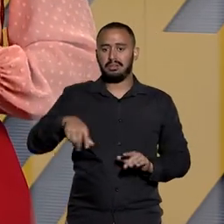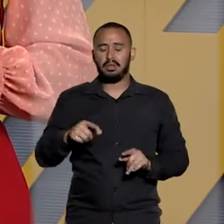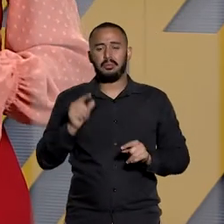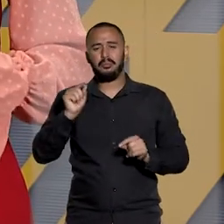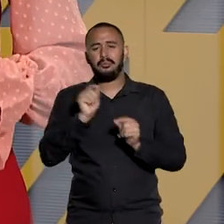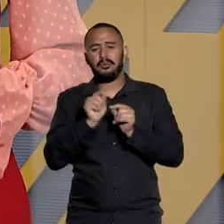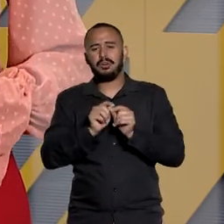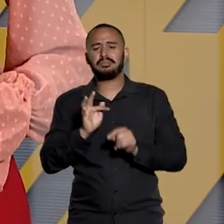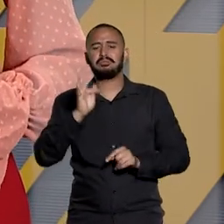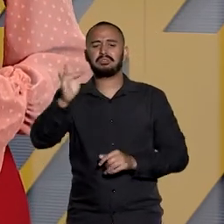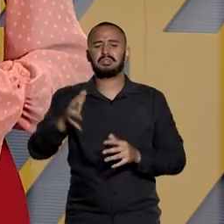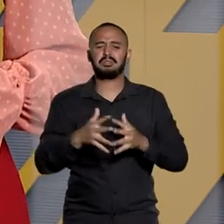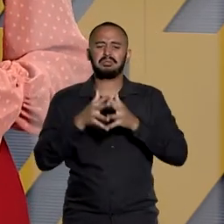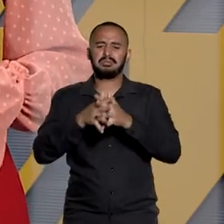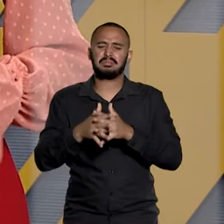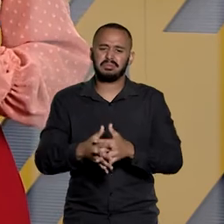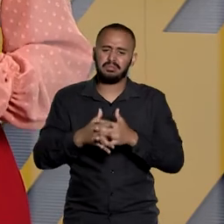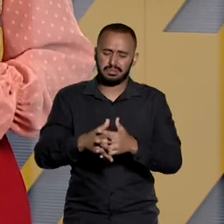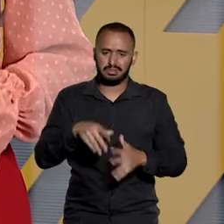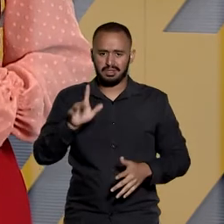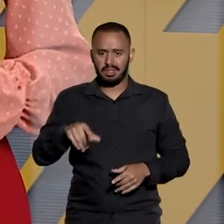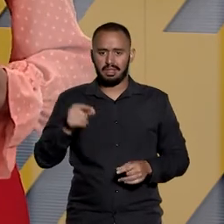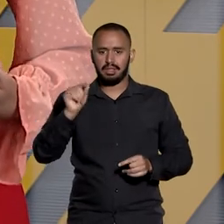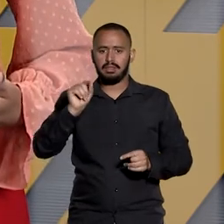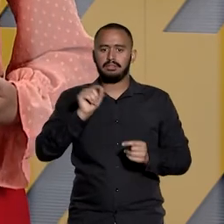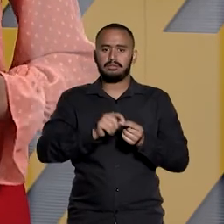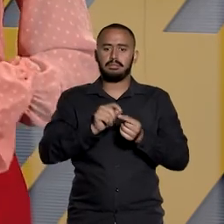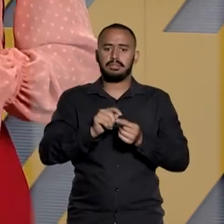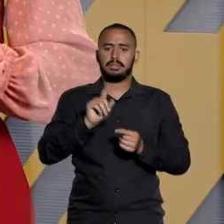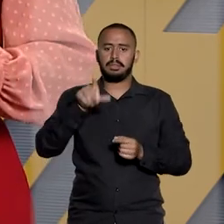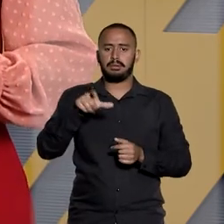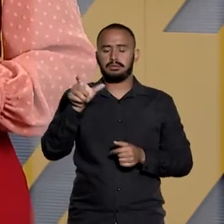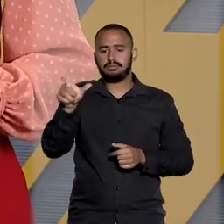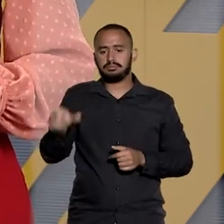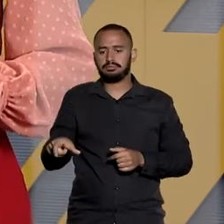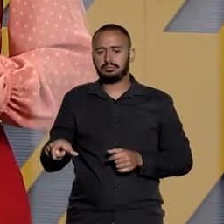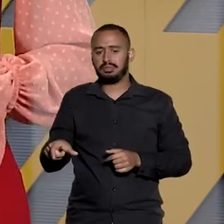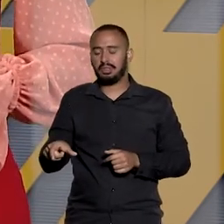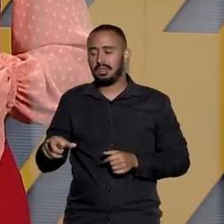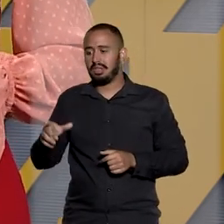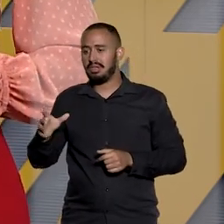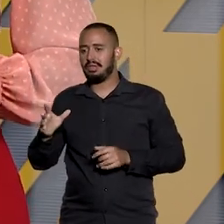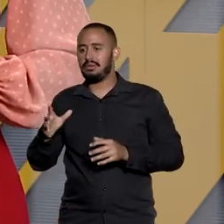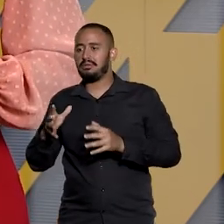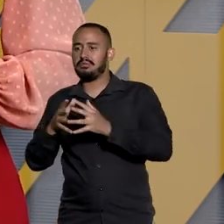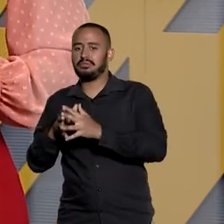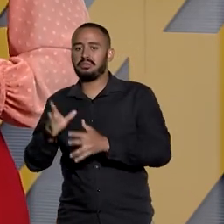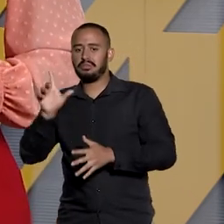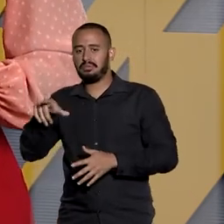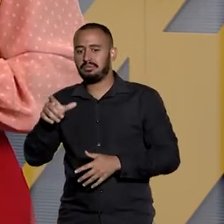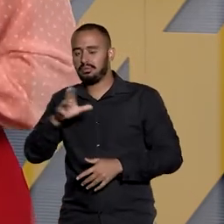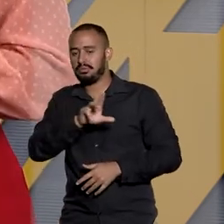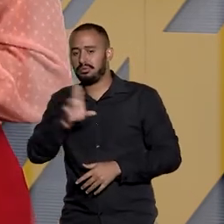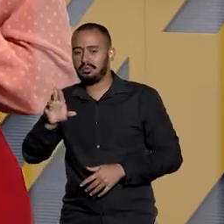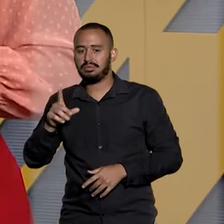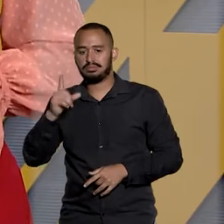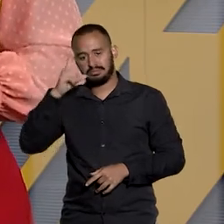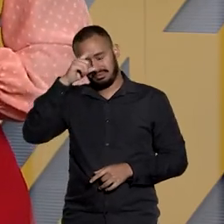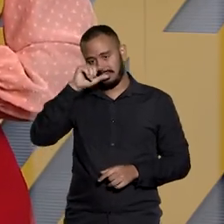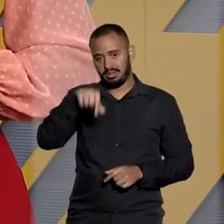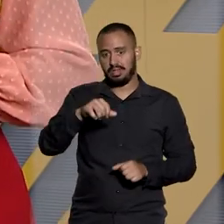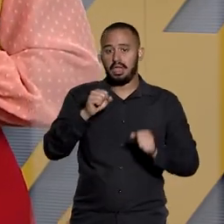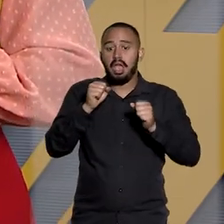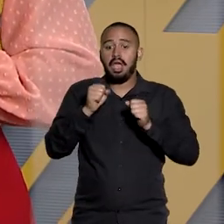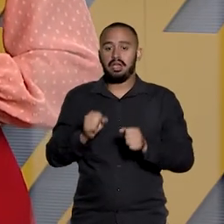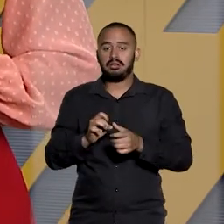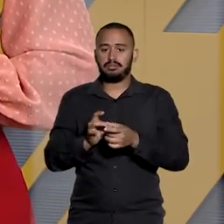pode causar embaraço, que atinge diretamente a imagem e a reputação, configurando motivo bastante para